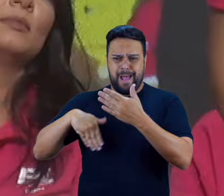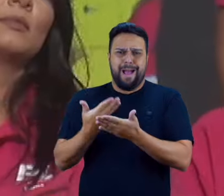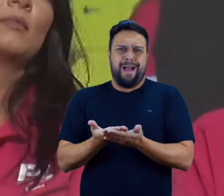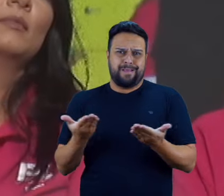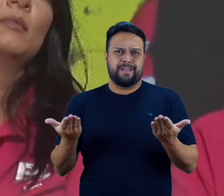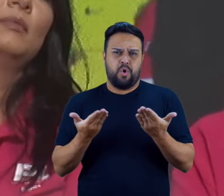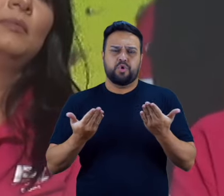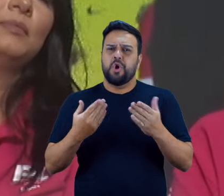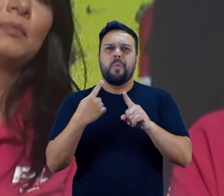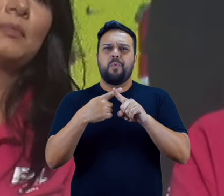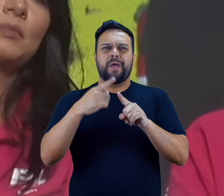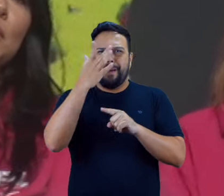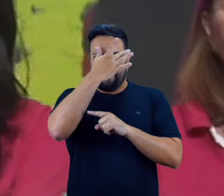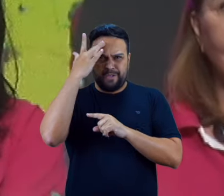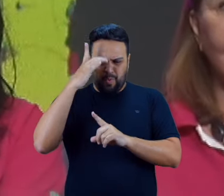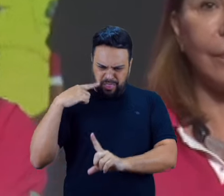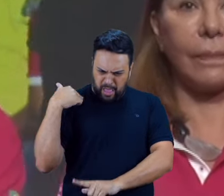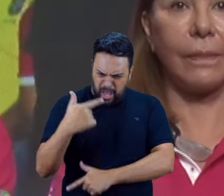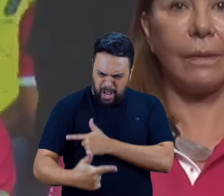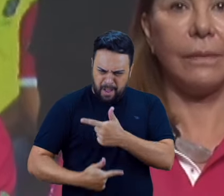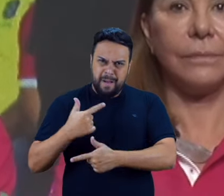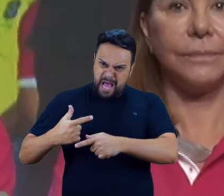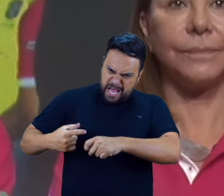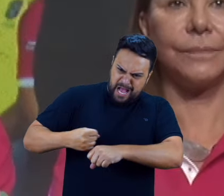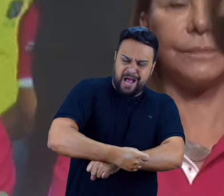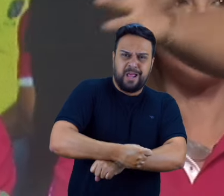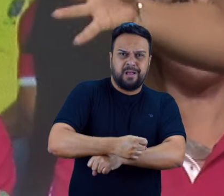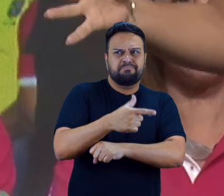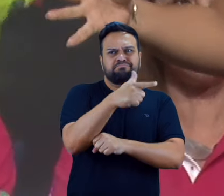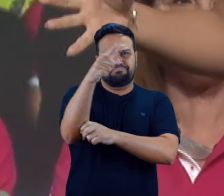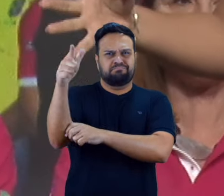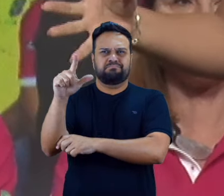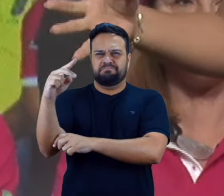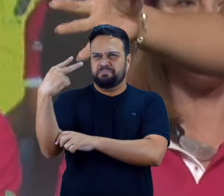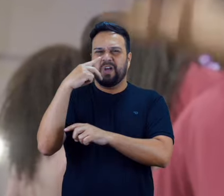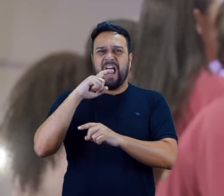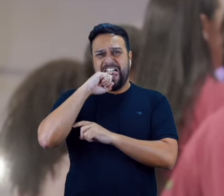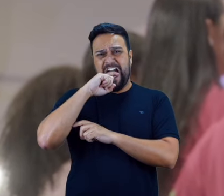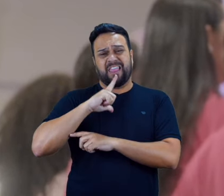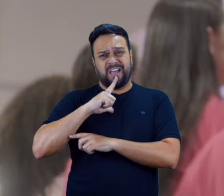essas pedradas. Porque só atiram pedras em árvores que dão frutos.